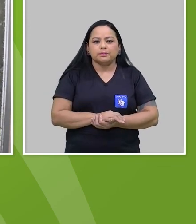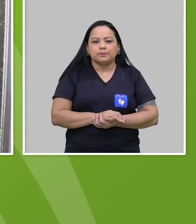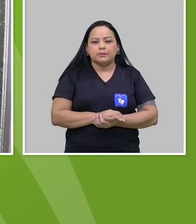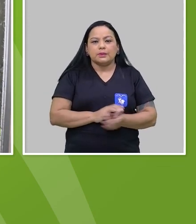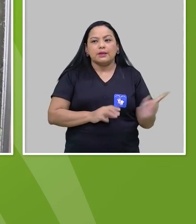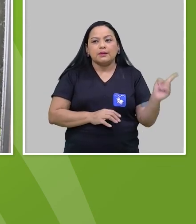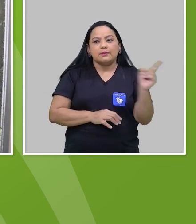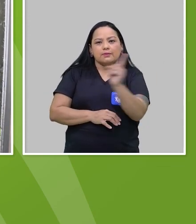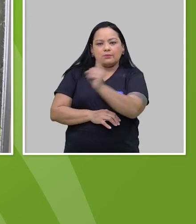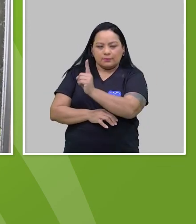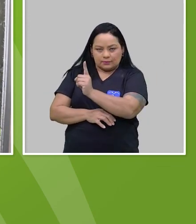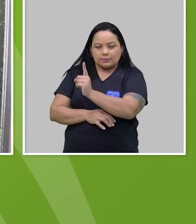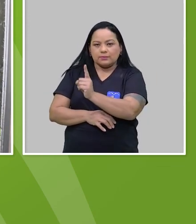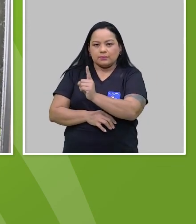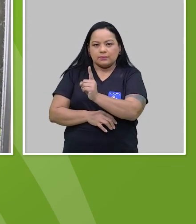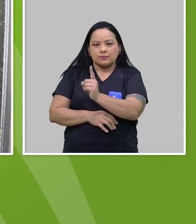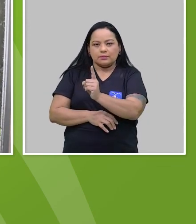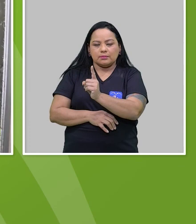vai